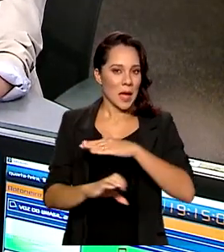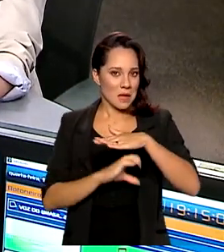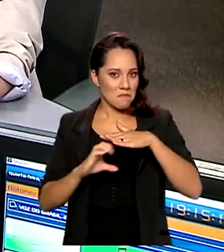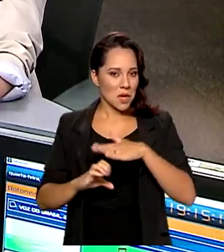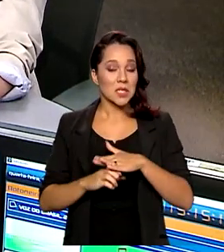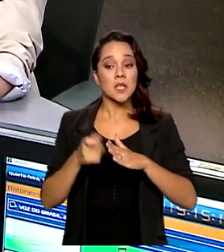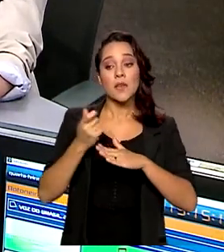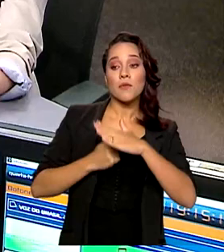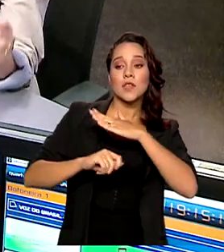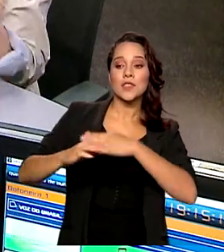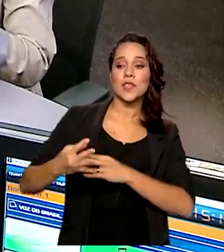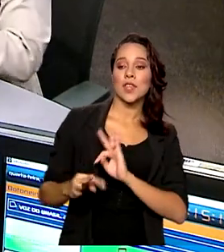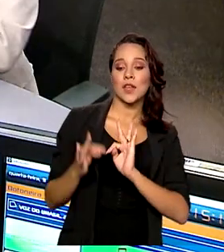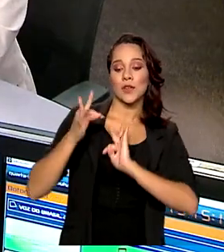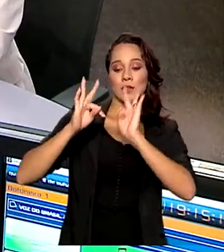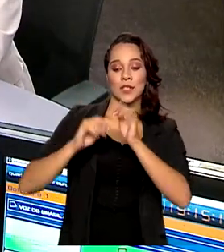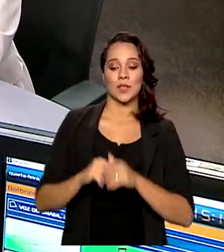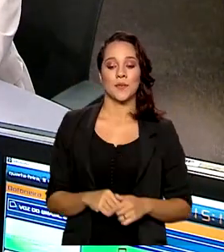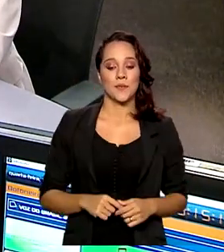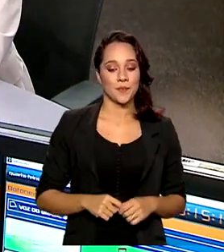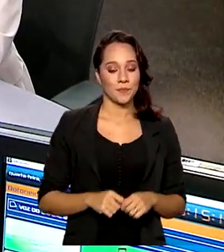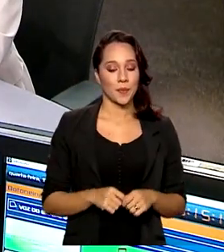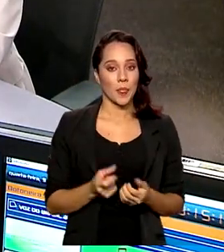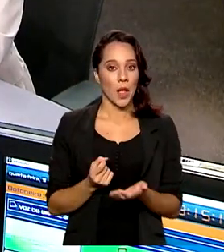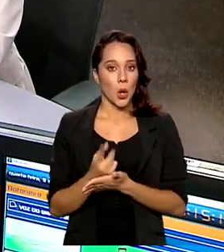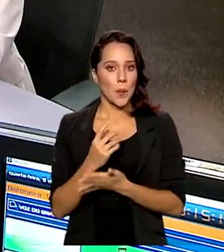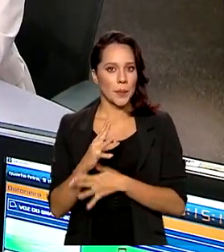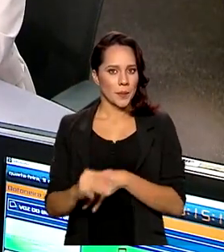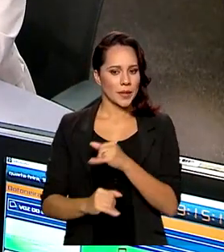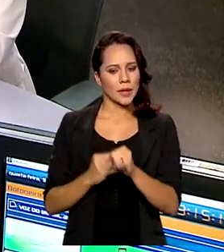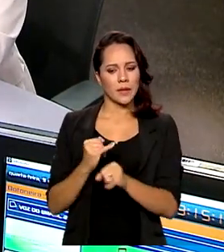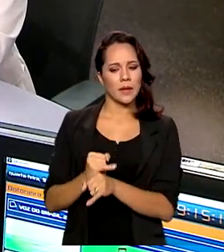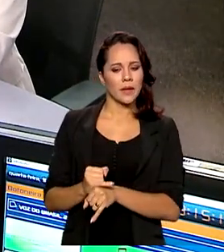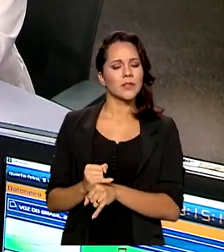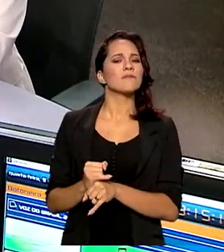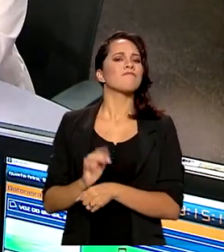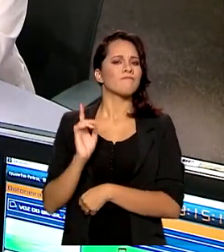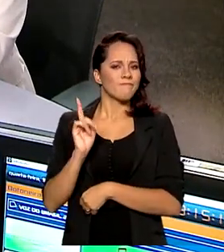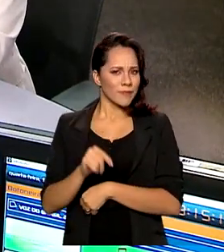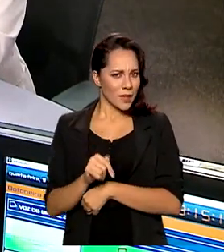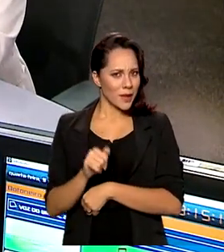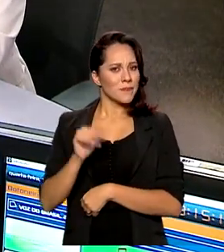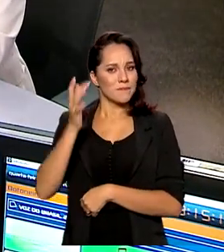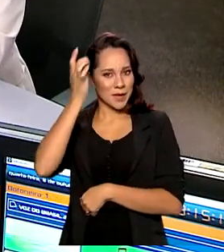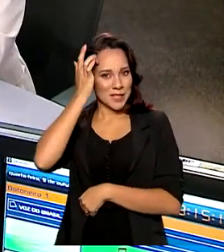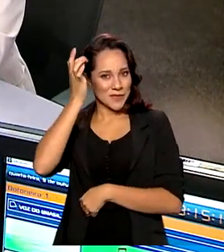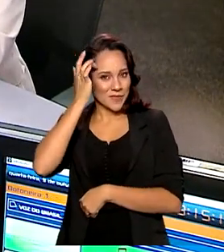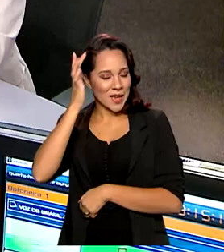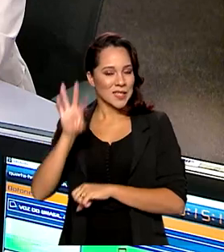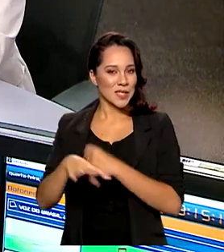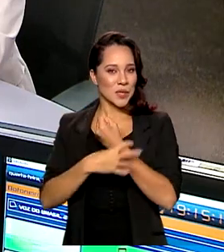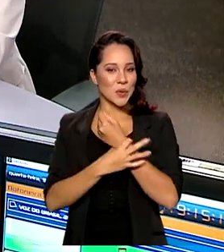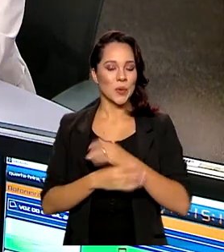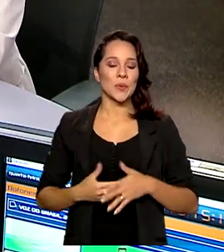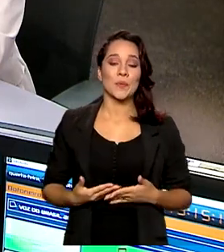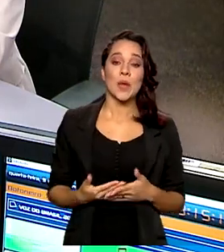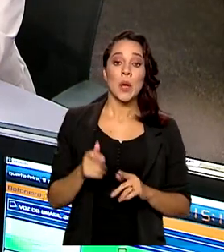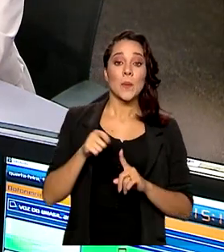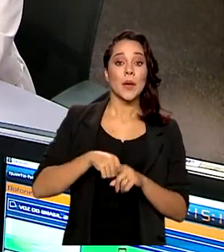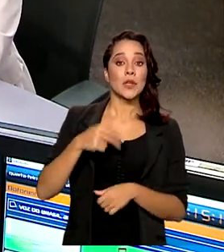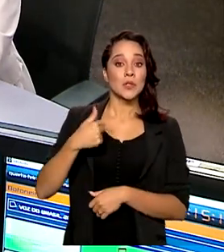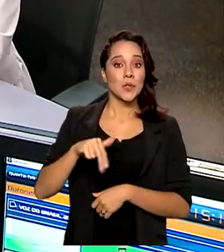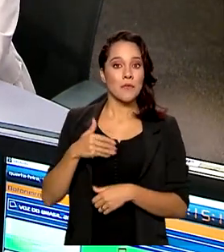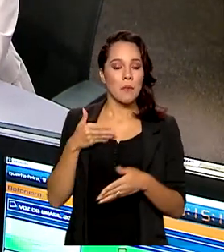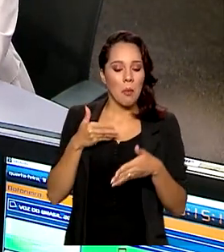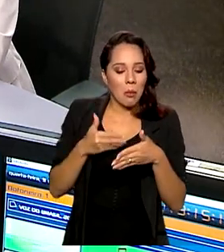vem investindo em tecnologia. Comprar pela internet tem se tornado cada vez mais fácil e seguro. E com o mês de novembro